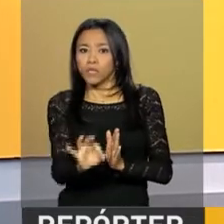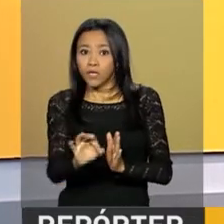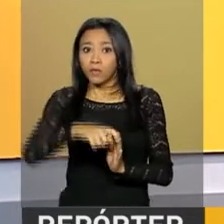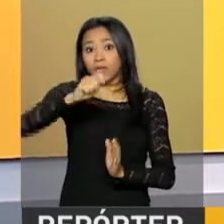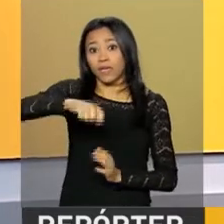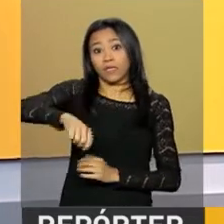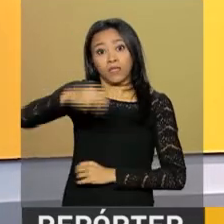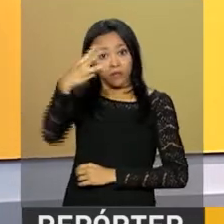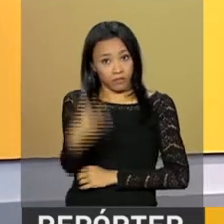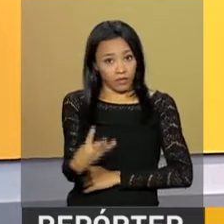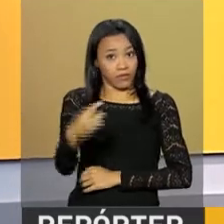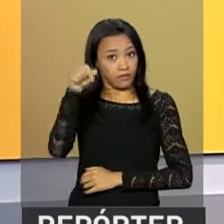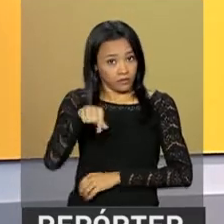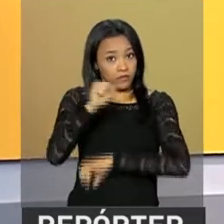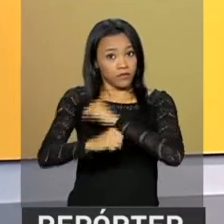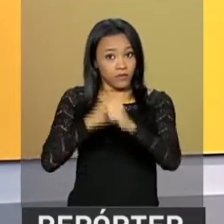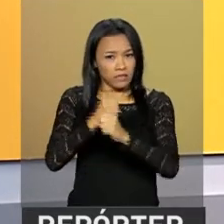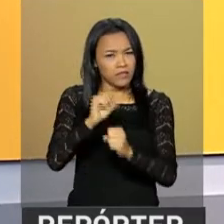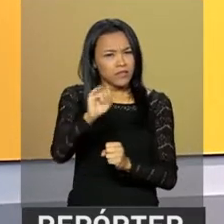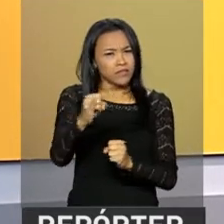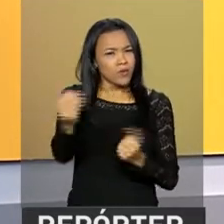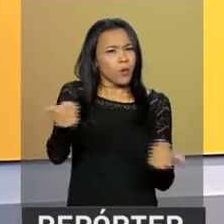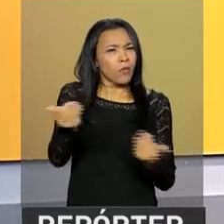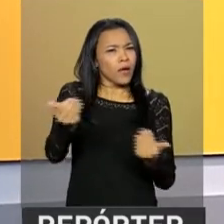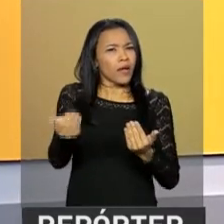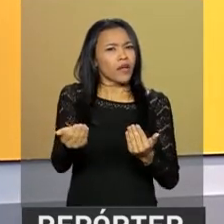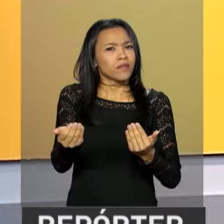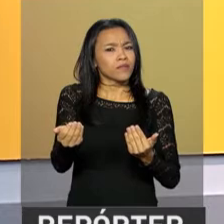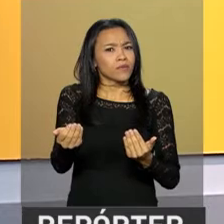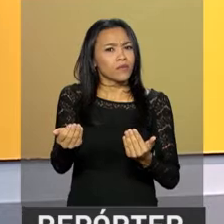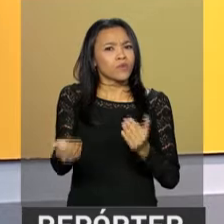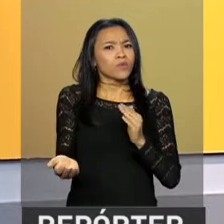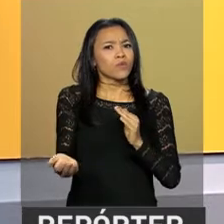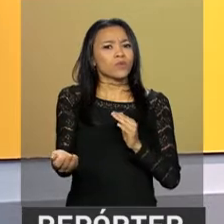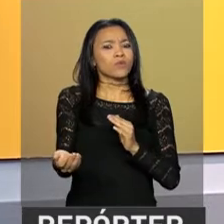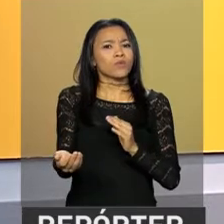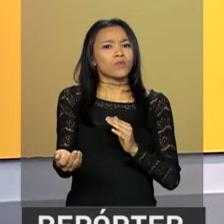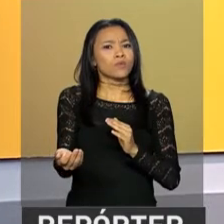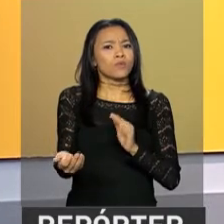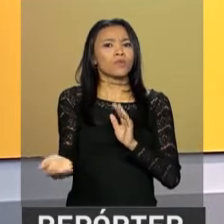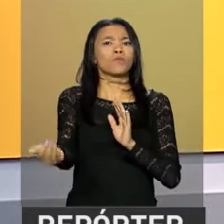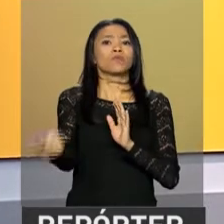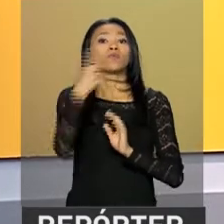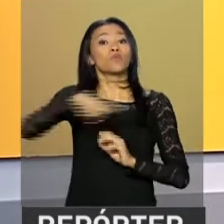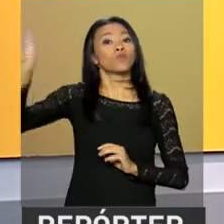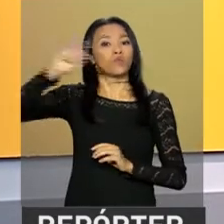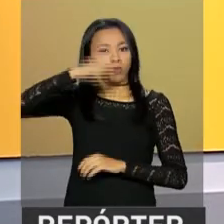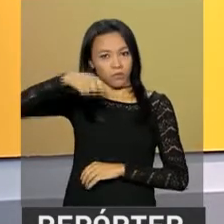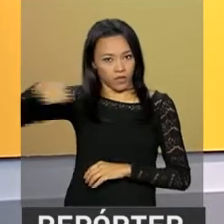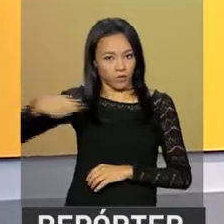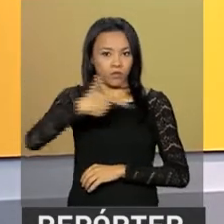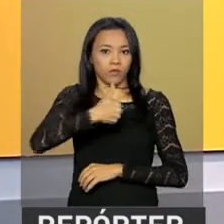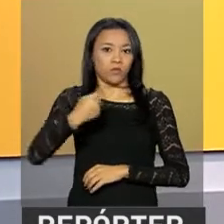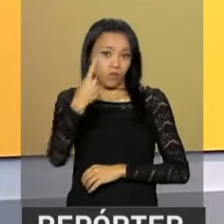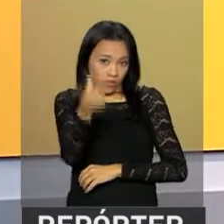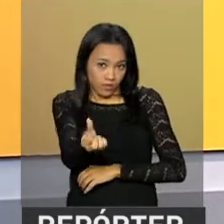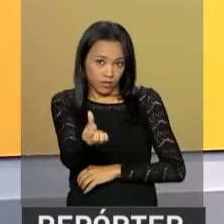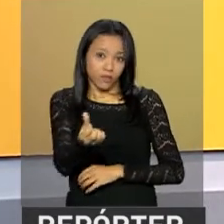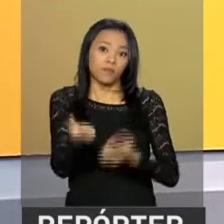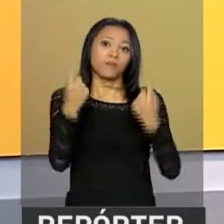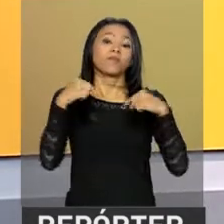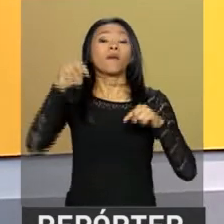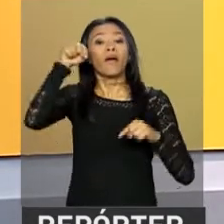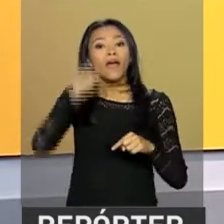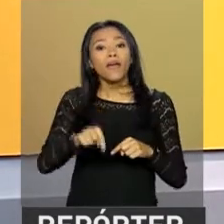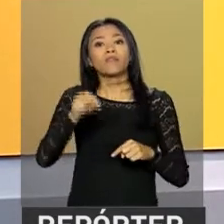do ano se comparado com os três últimos meses de 2006 esta foi a primeira